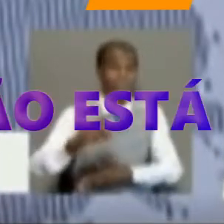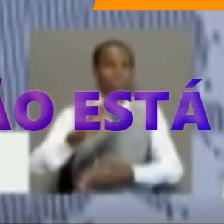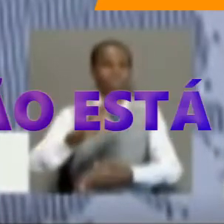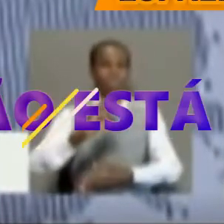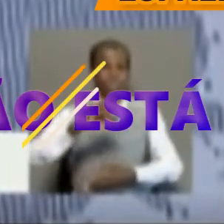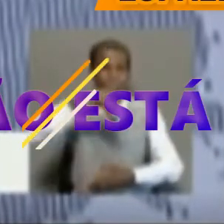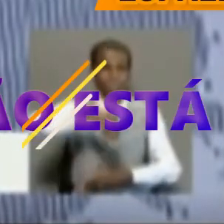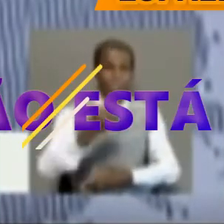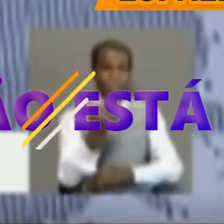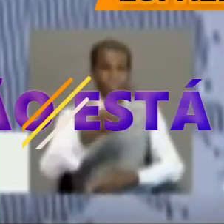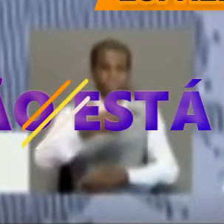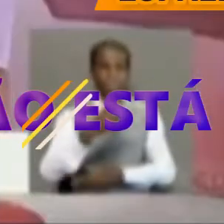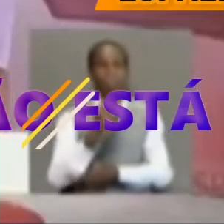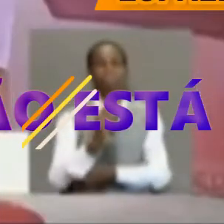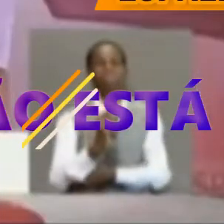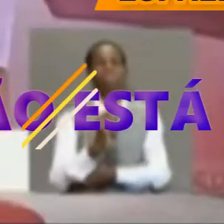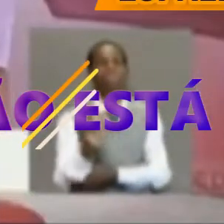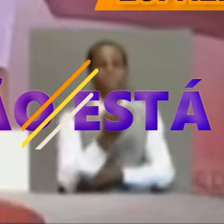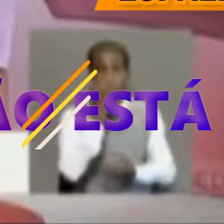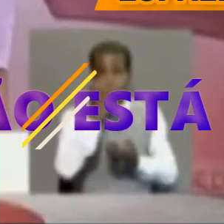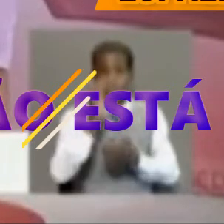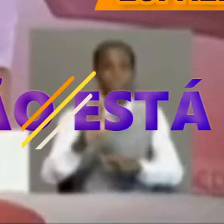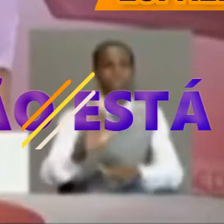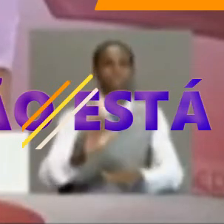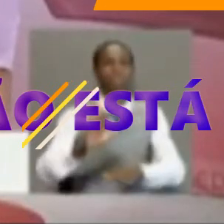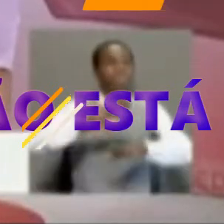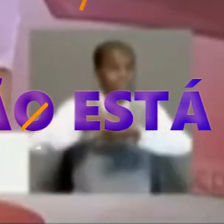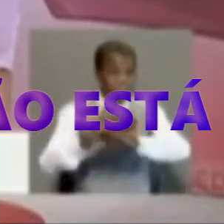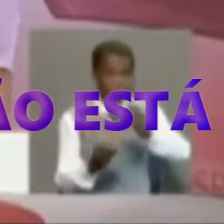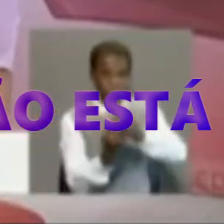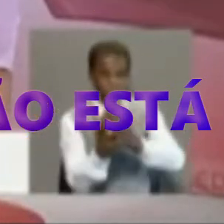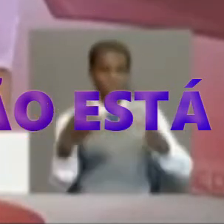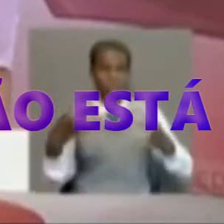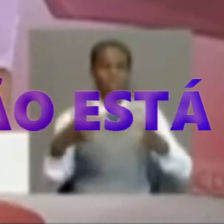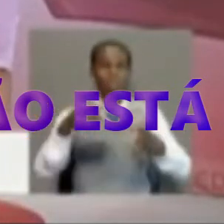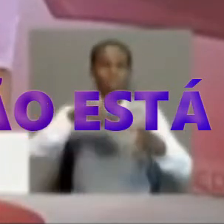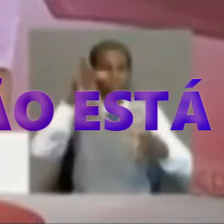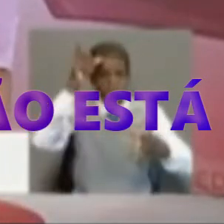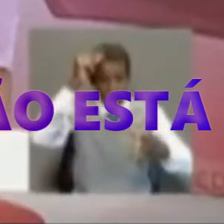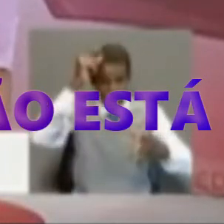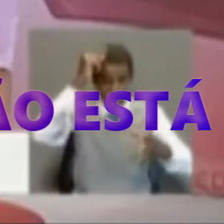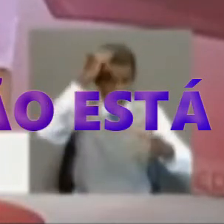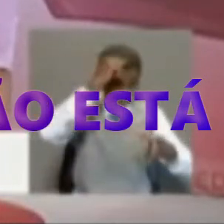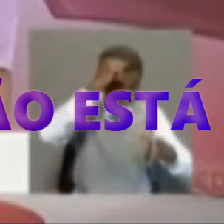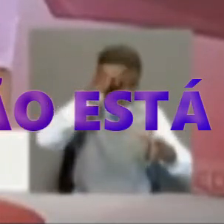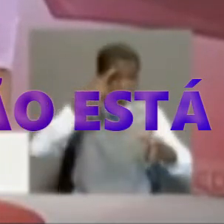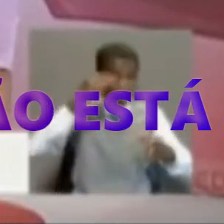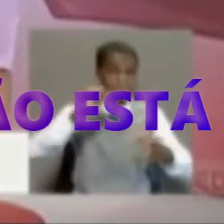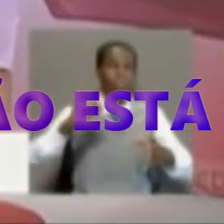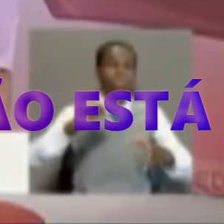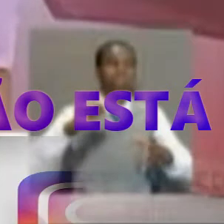e mais, criou-se um grupo de sábios, no caso, são os mais velhos, né, das forças políticas em causa, portanto, onde passou quer